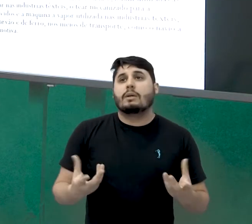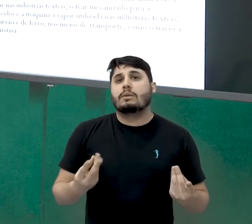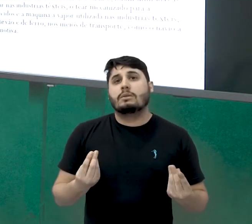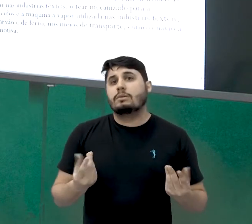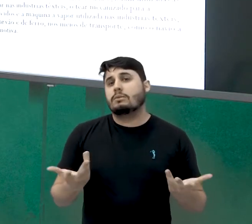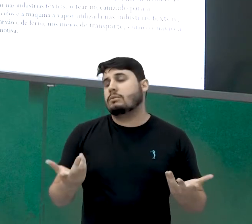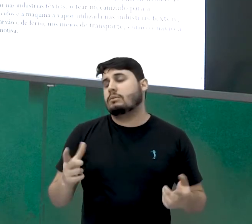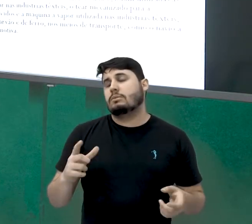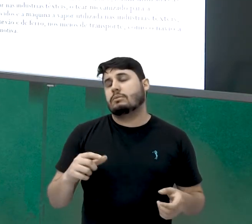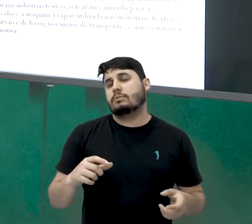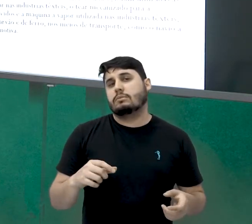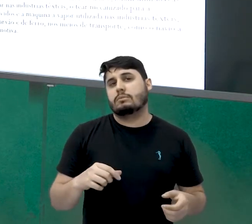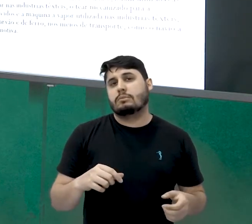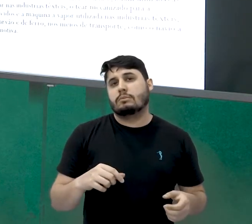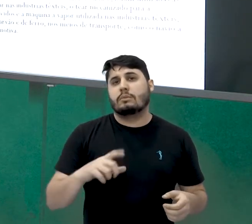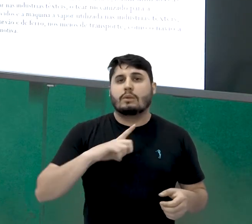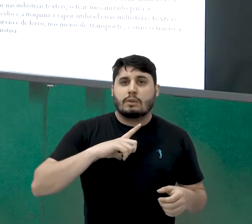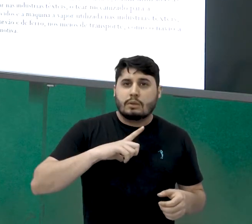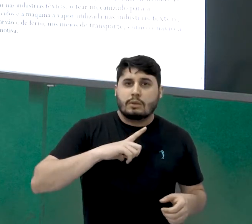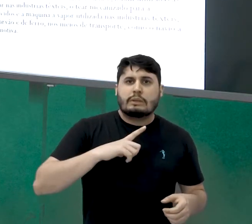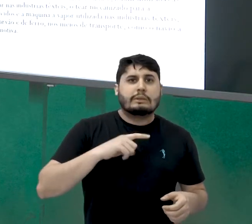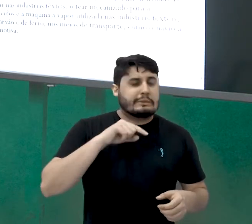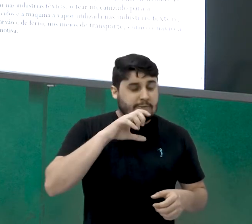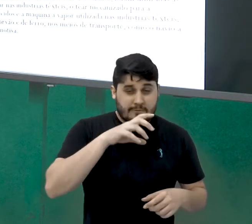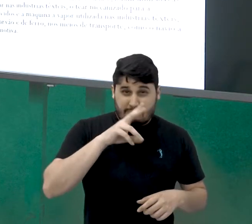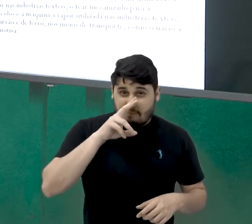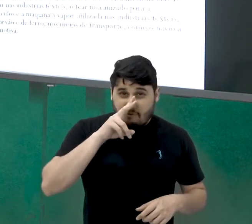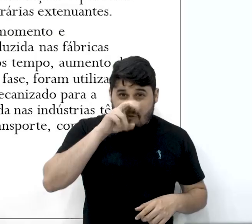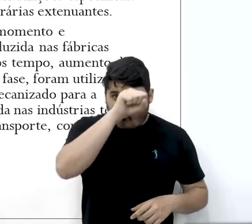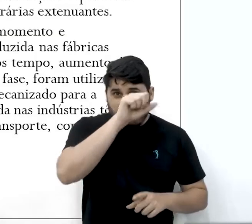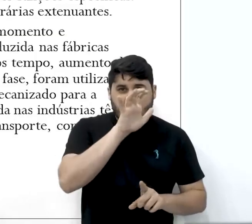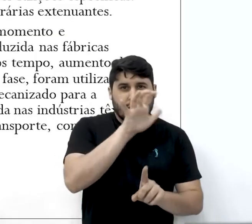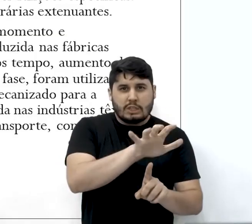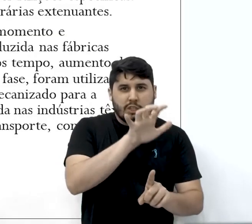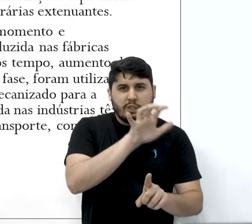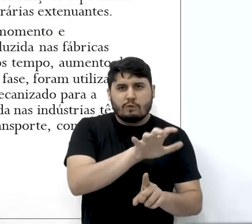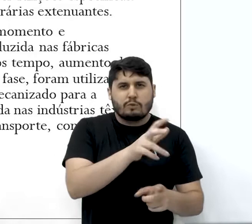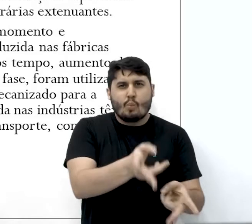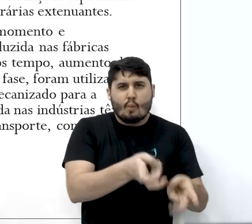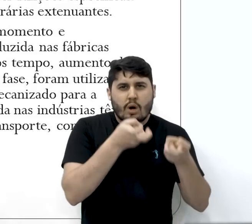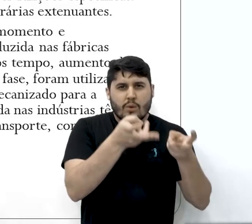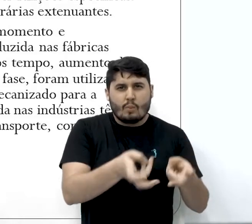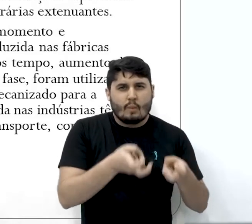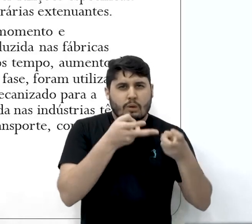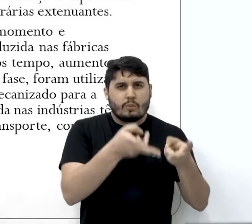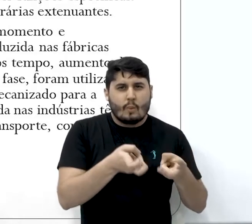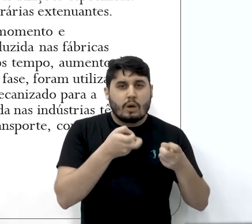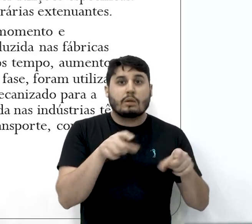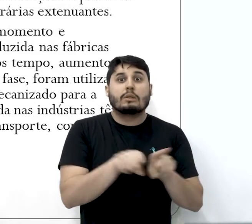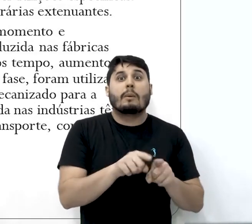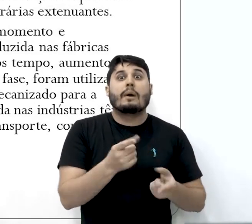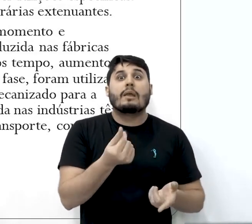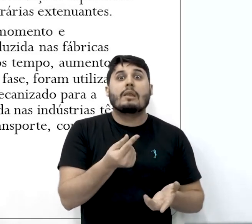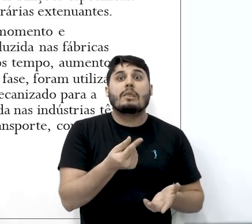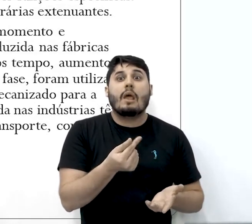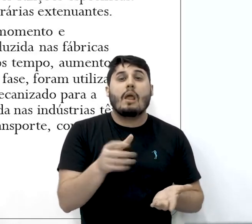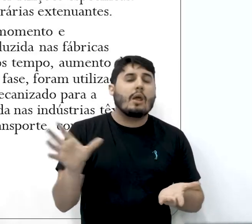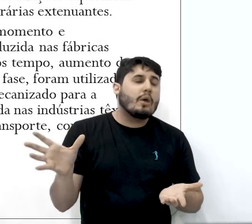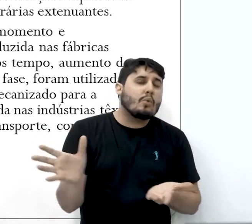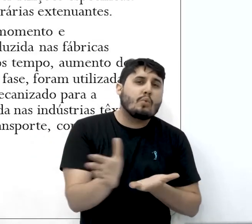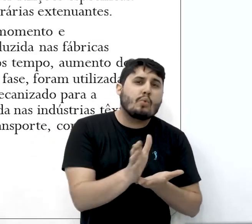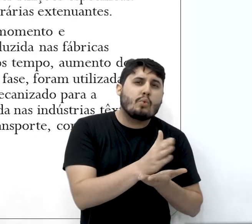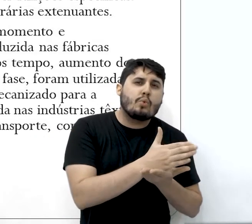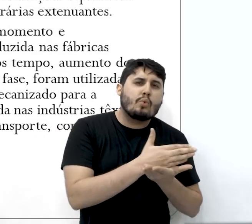supor, condição de grande metrópole, né, exploradora e que teve o acúmulo de capital durante as grandes